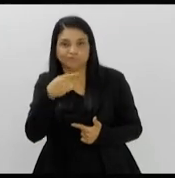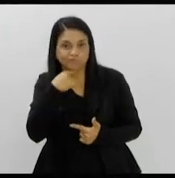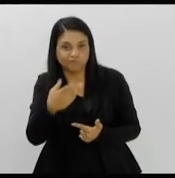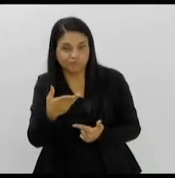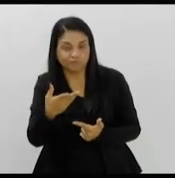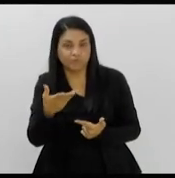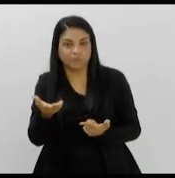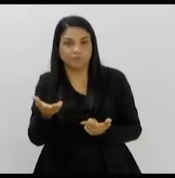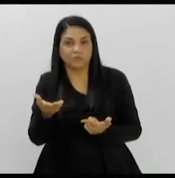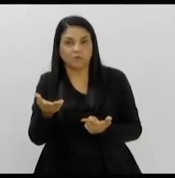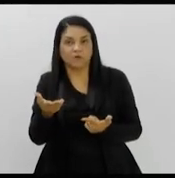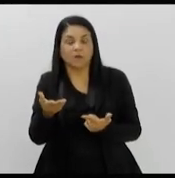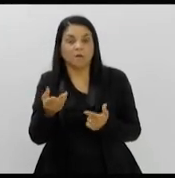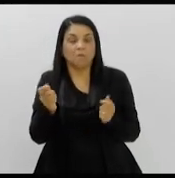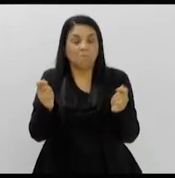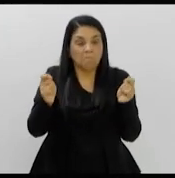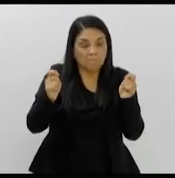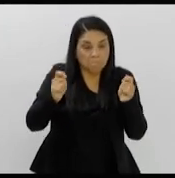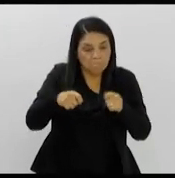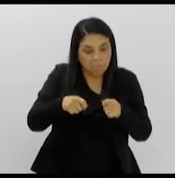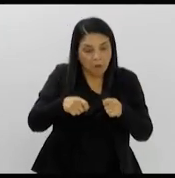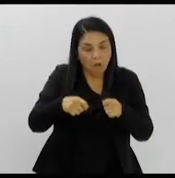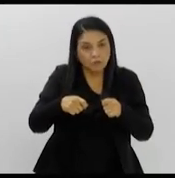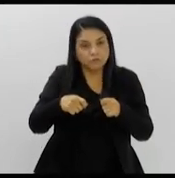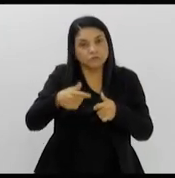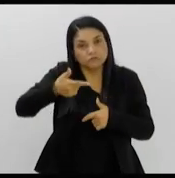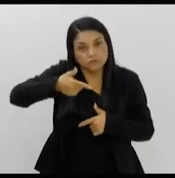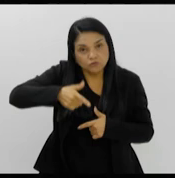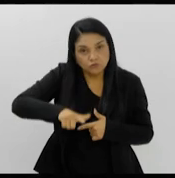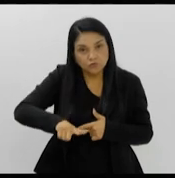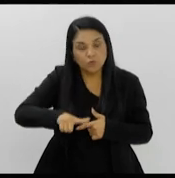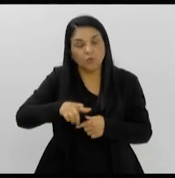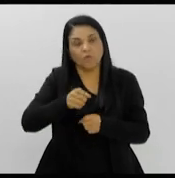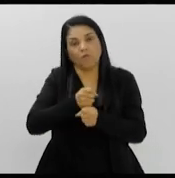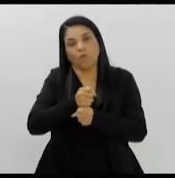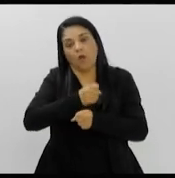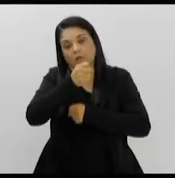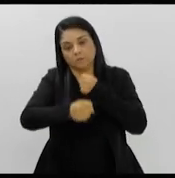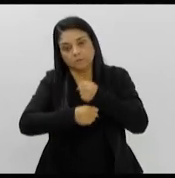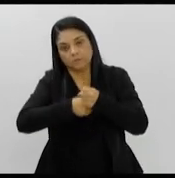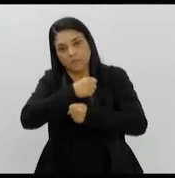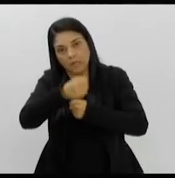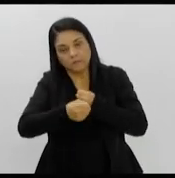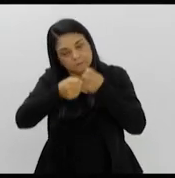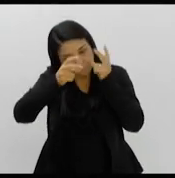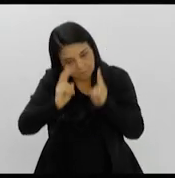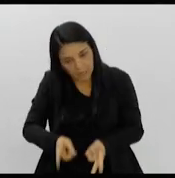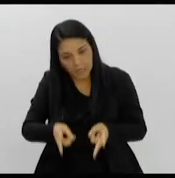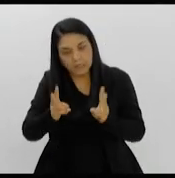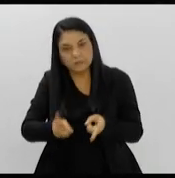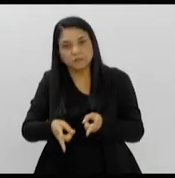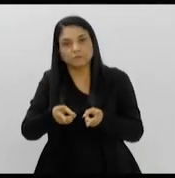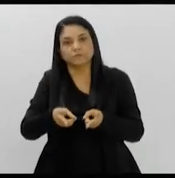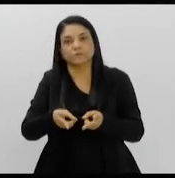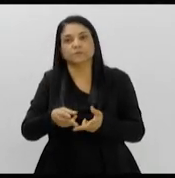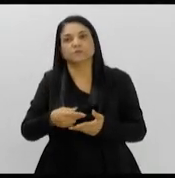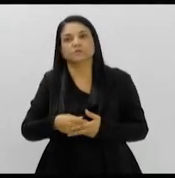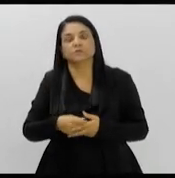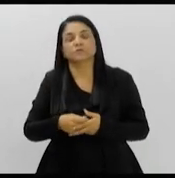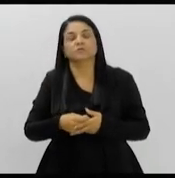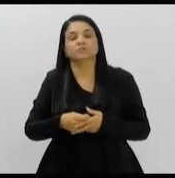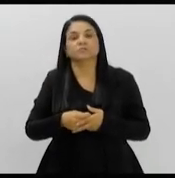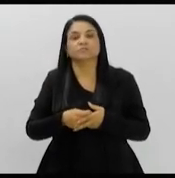porta e pode querer repetir todo ano a mesma questão com os mesmos